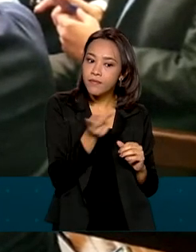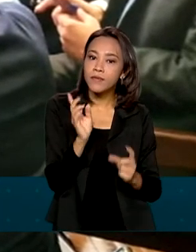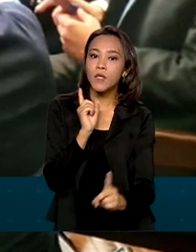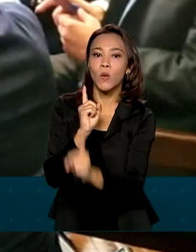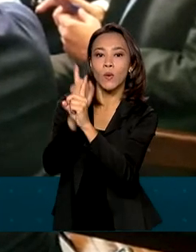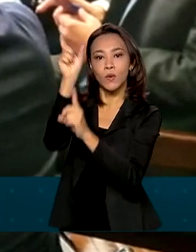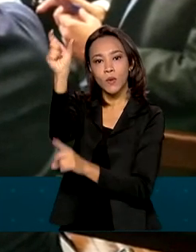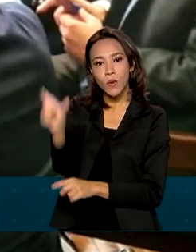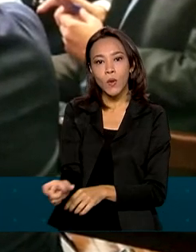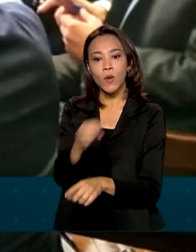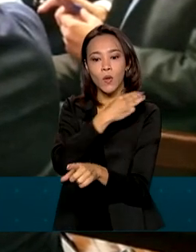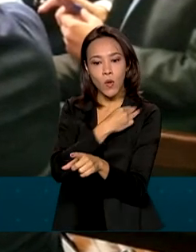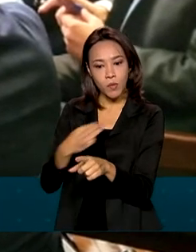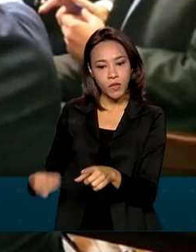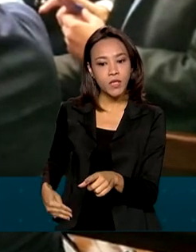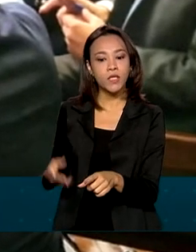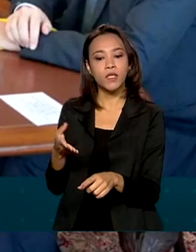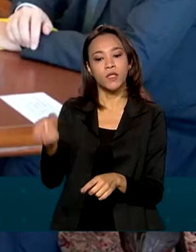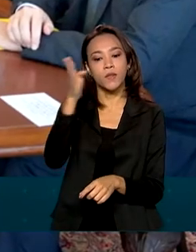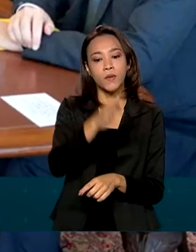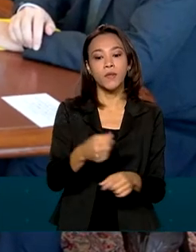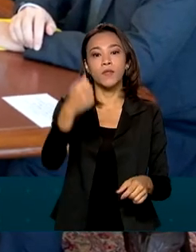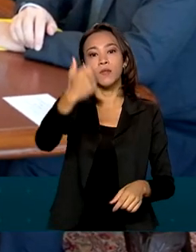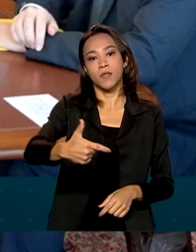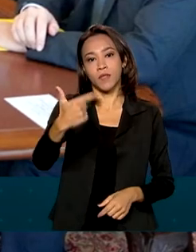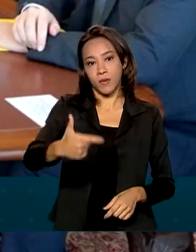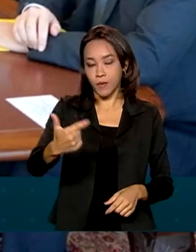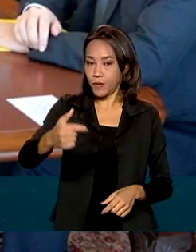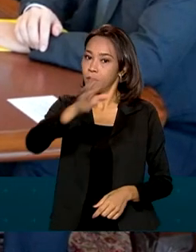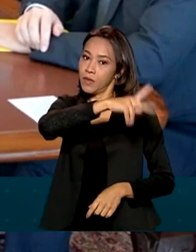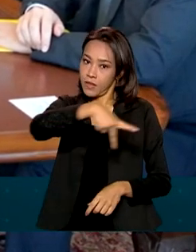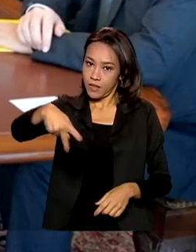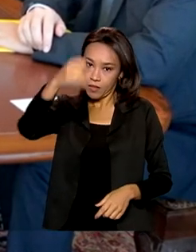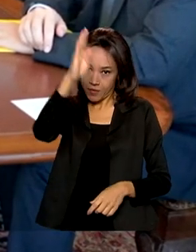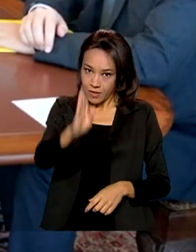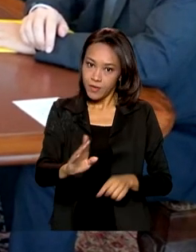os ministros com ministros e com o vice-presidente Hamilton Mourão on